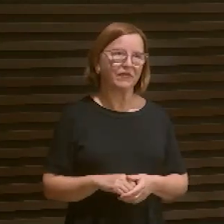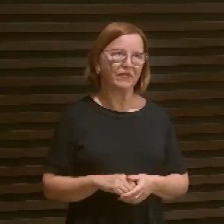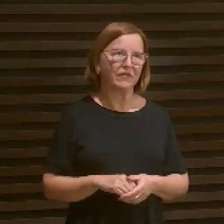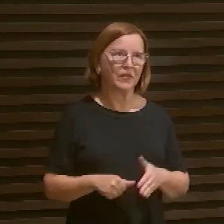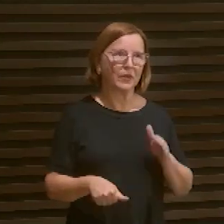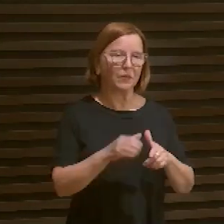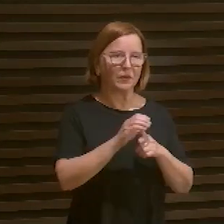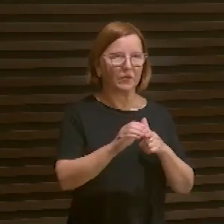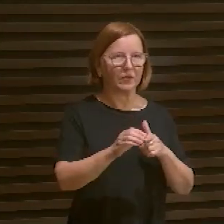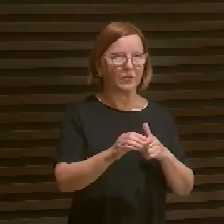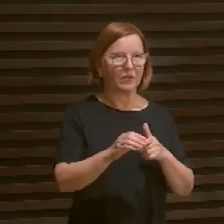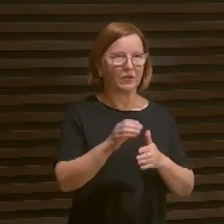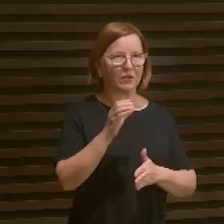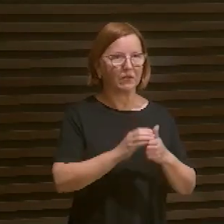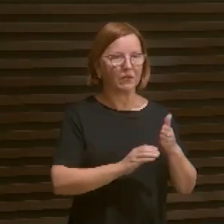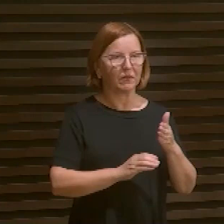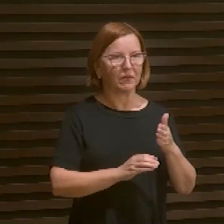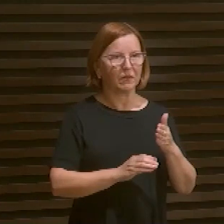1 Coríntios 6,19.